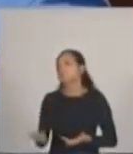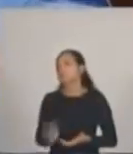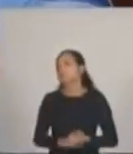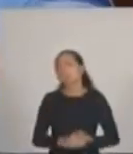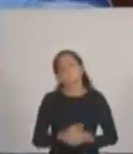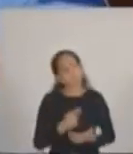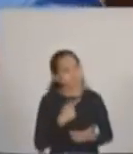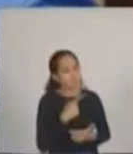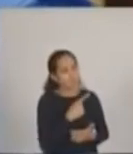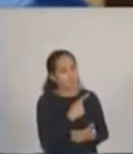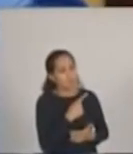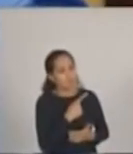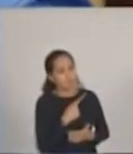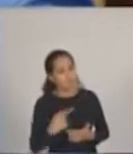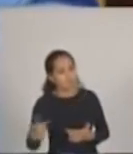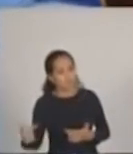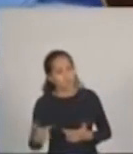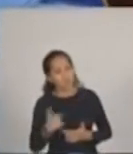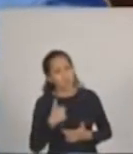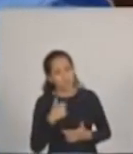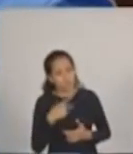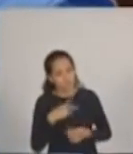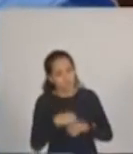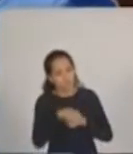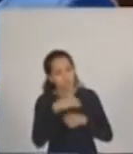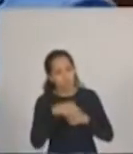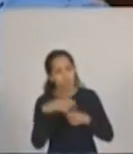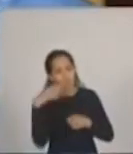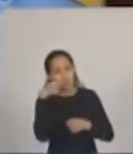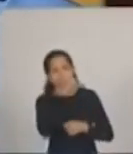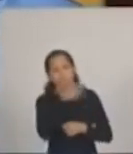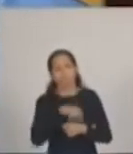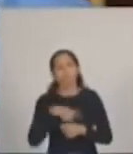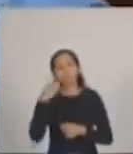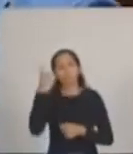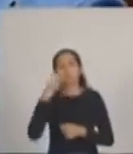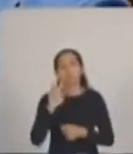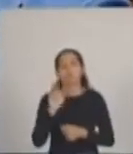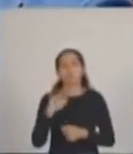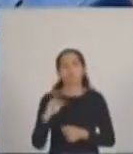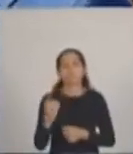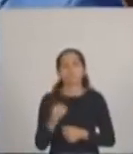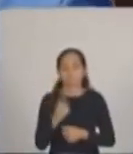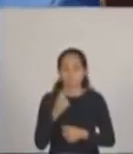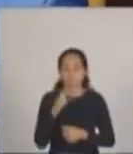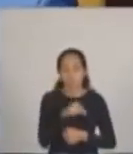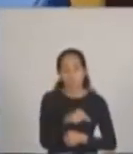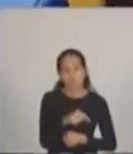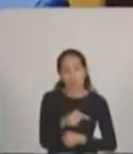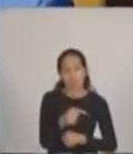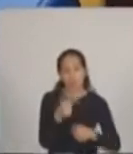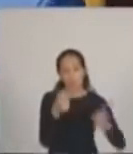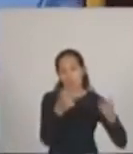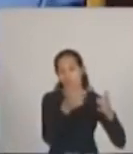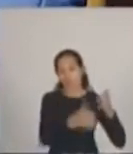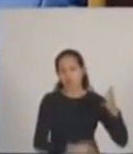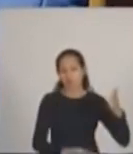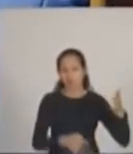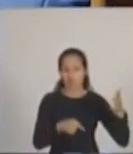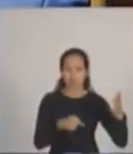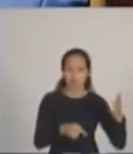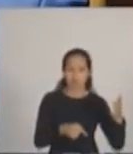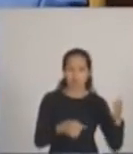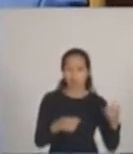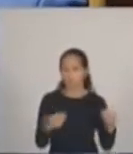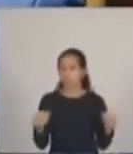vice-presidente da comissão, gostaria de contribuir. É aquela história. Deputado Vandim. É aquela história. Não obstante, nem tanto, porém, um pouco.